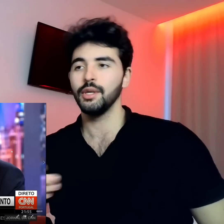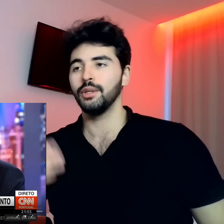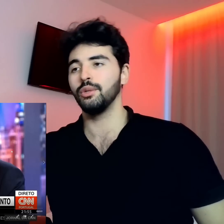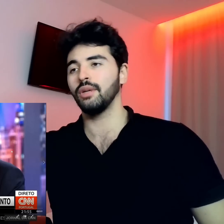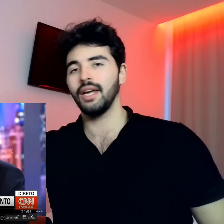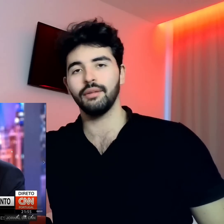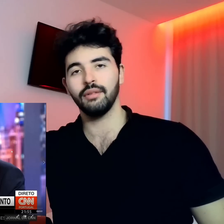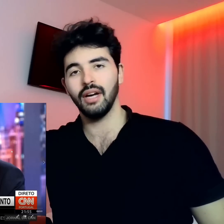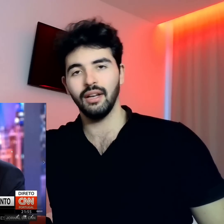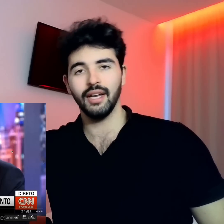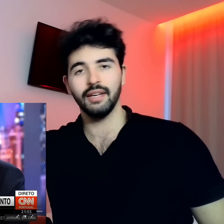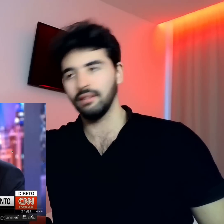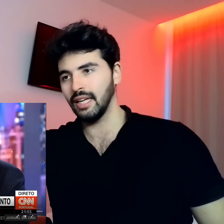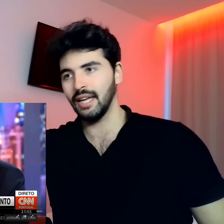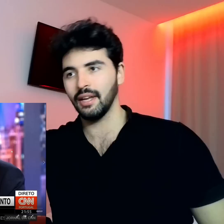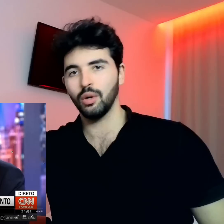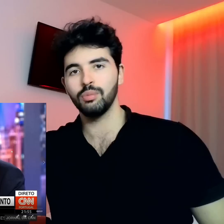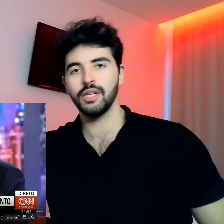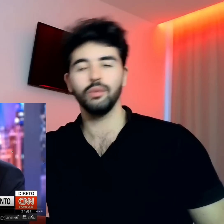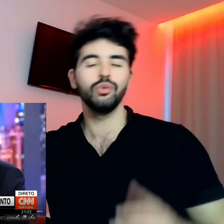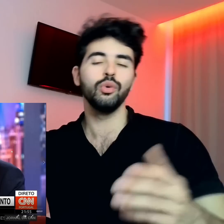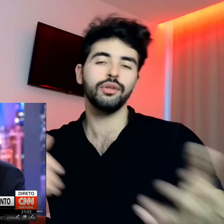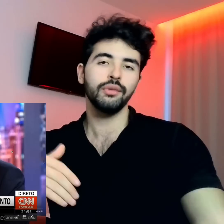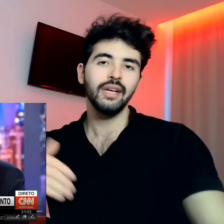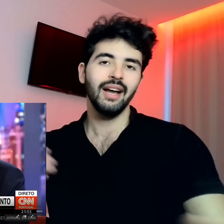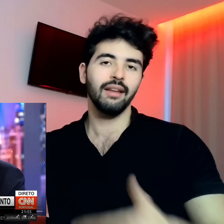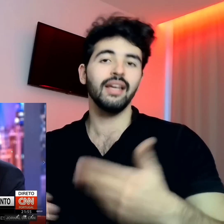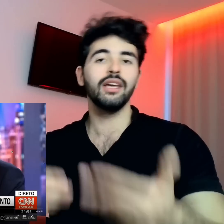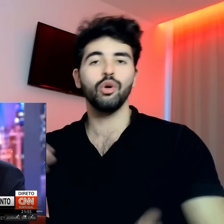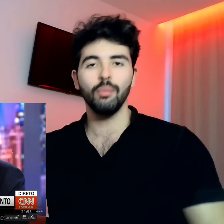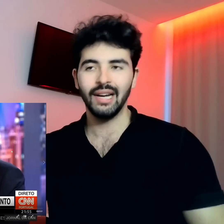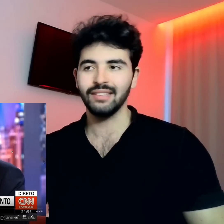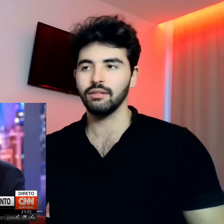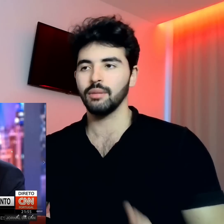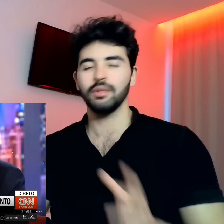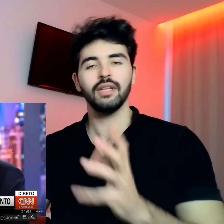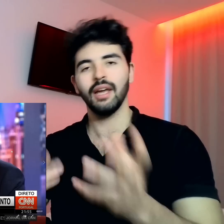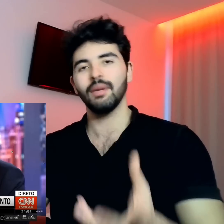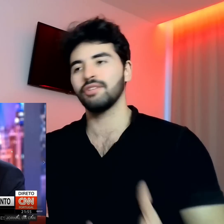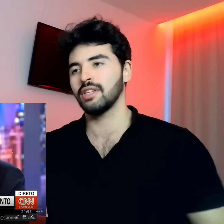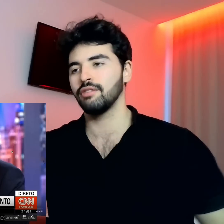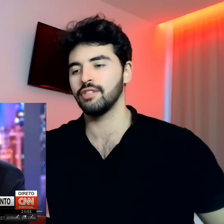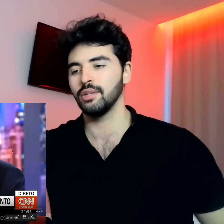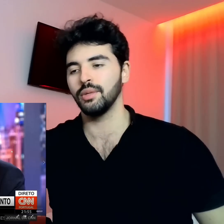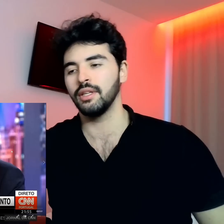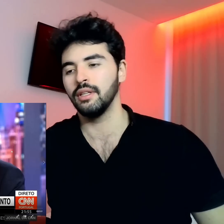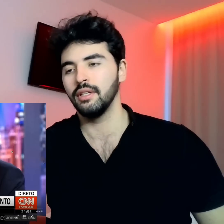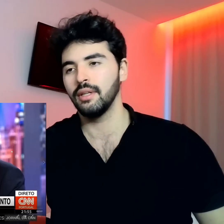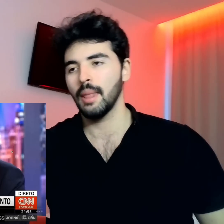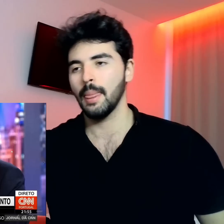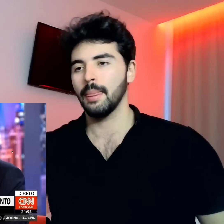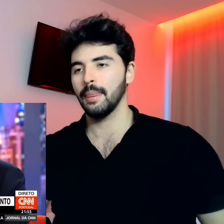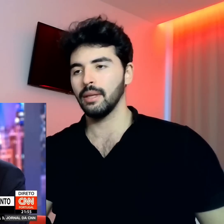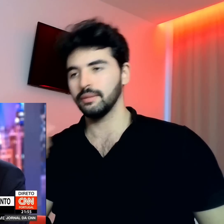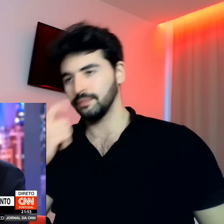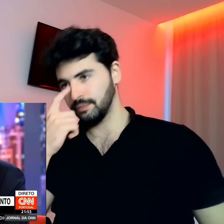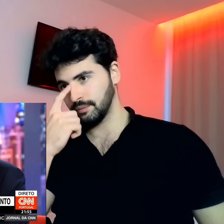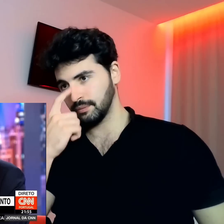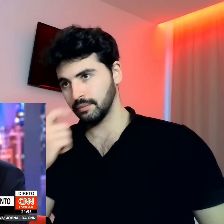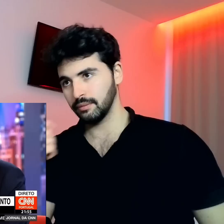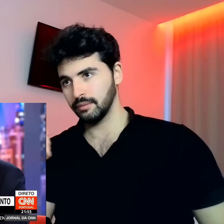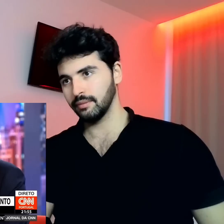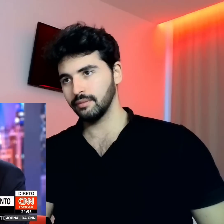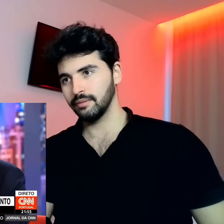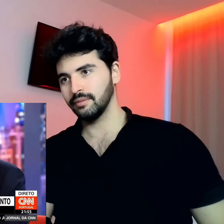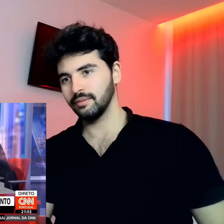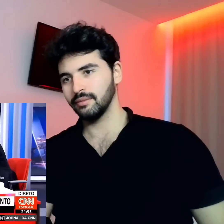incomparáveis. De um lado, alguém ligado à corrupção, do outro, alguém que a combate. Portanto, é mais fácil fazê-lo aqui. Em primeiro lugar, você está a